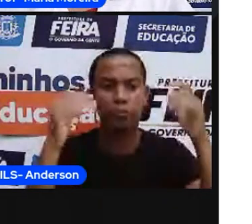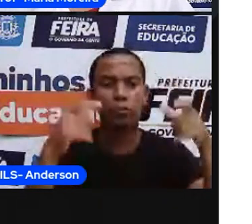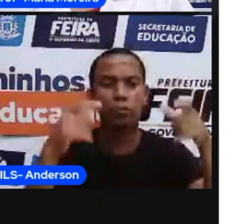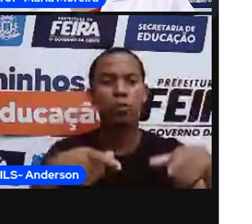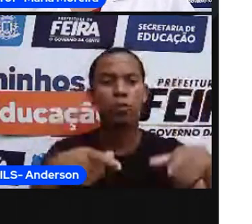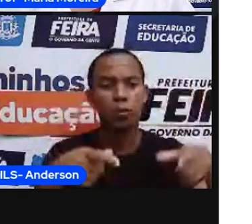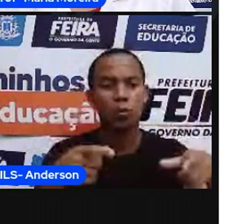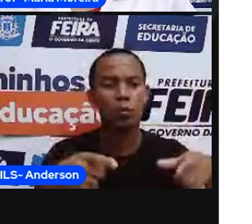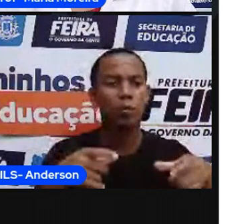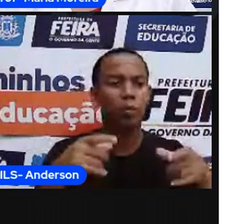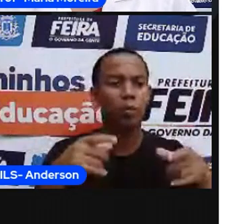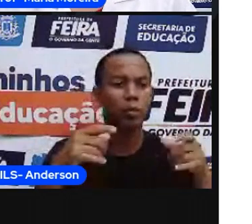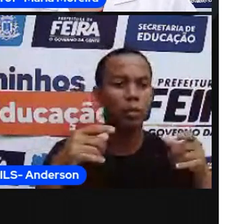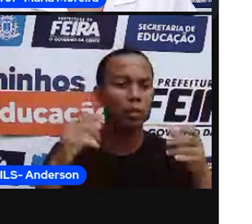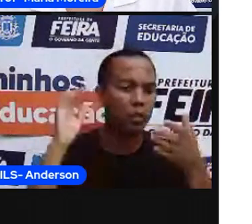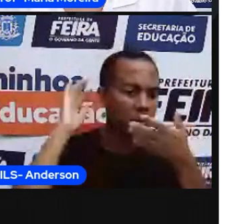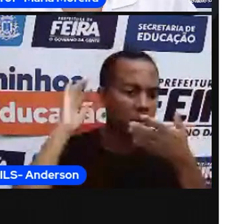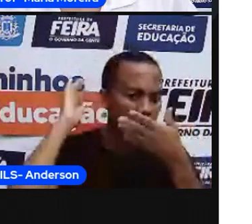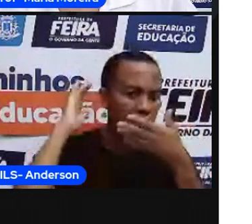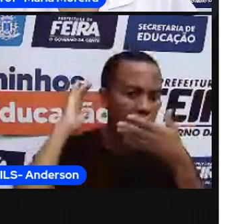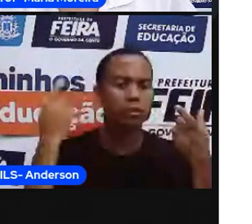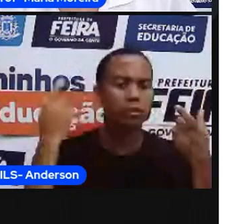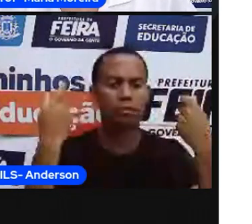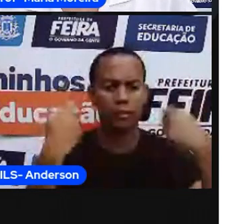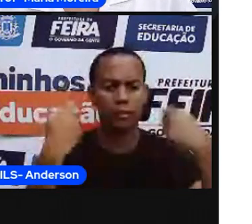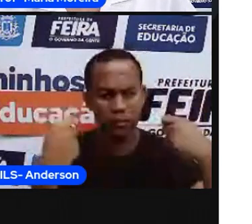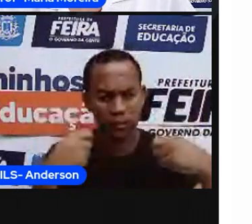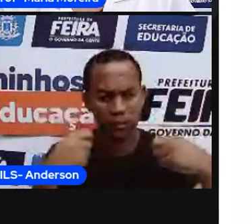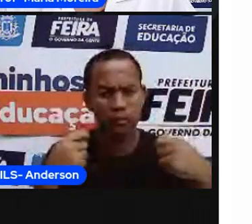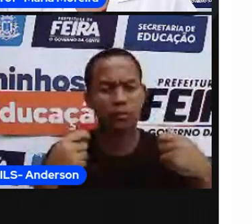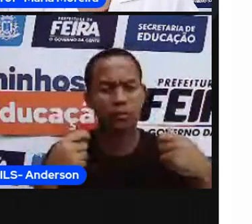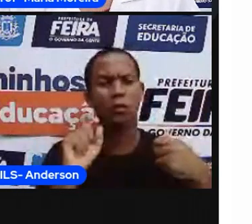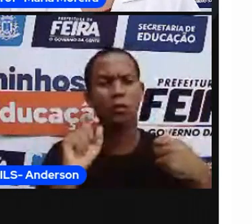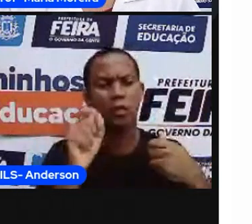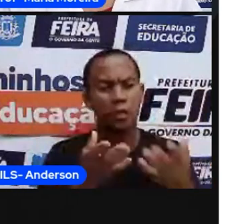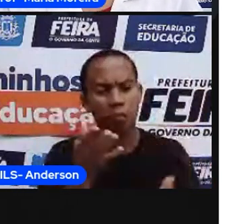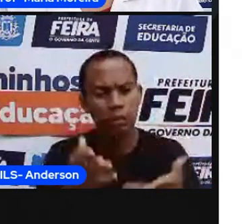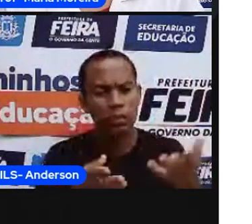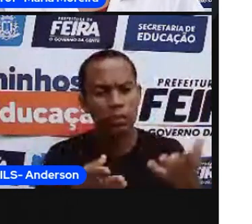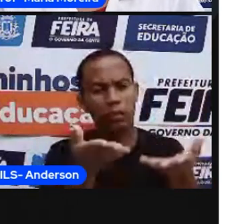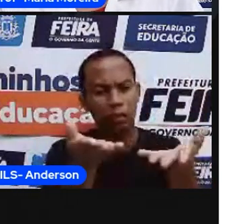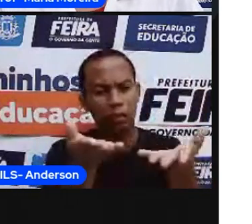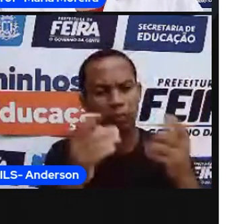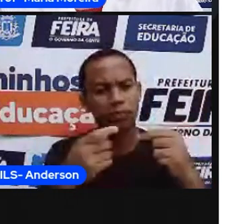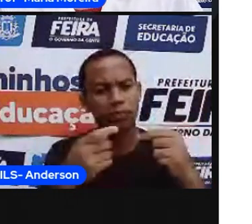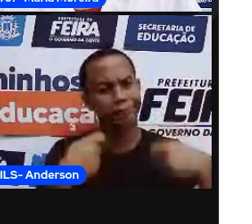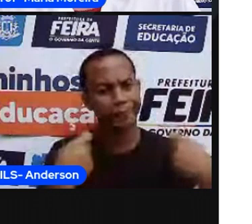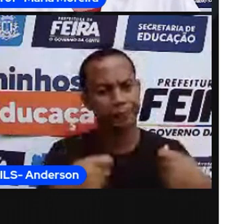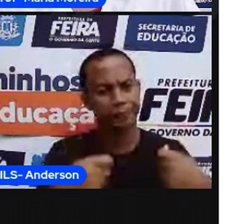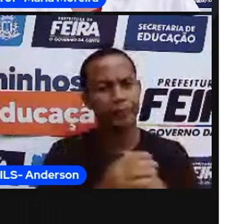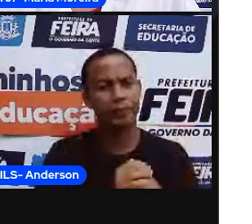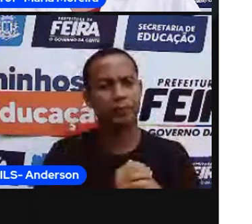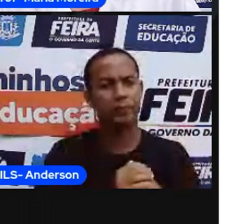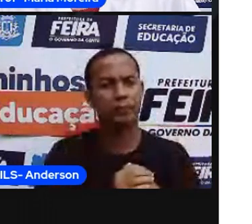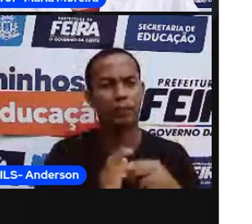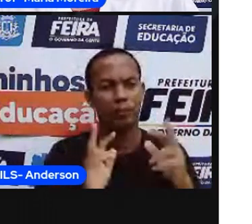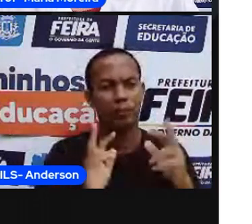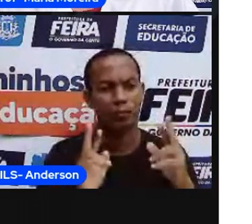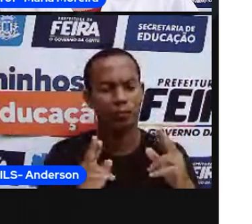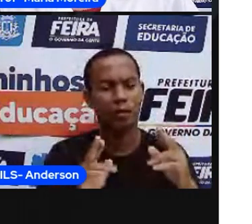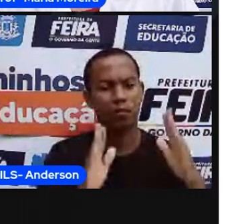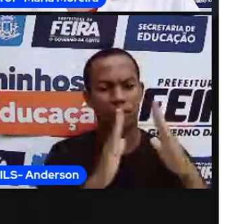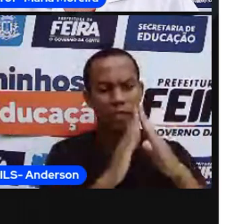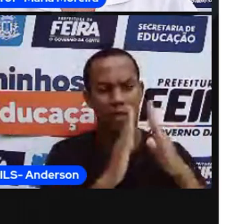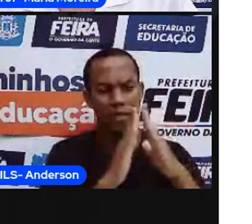espaço indígena. E é preciso se respeitar, da mesma forma que a gente respeita o espaço, o muro da casa do nosso